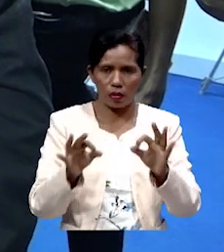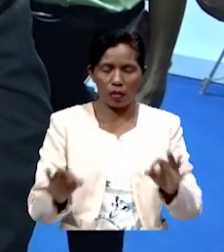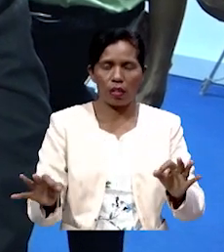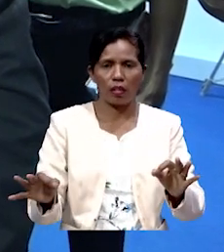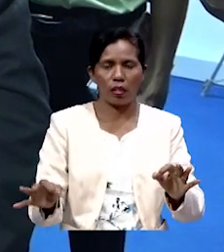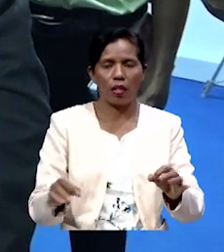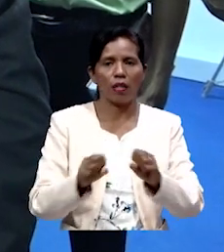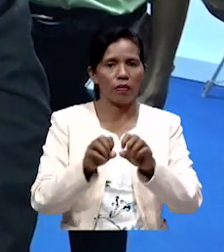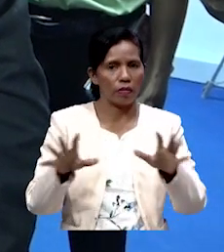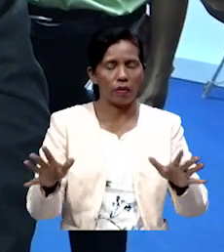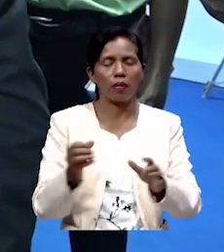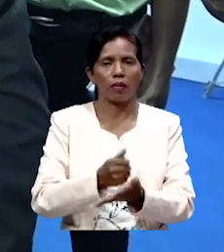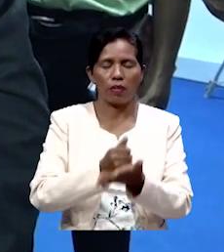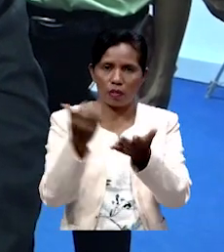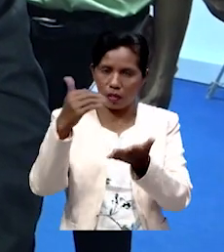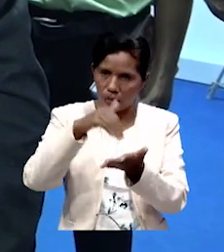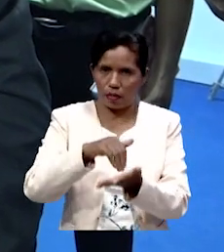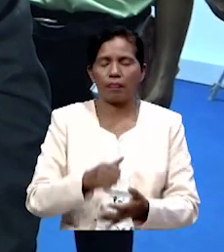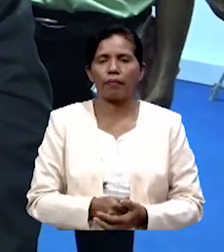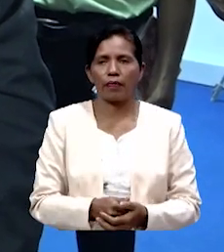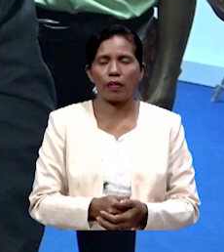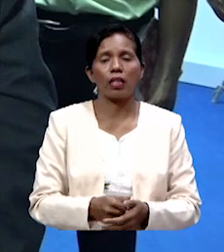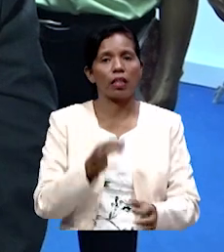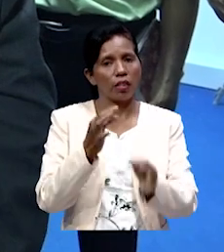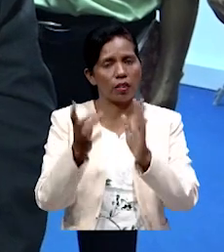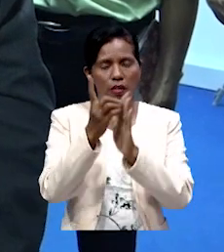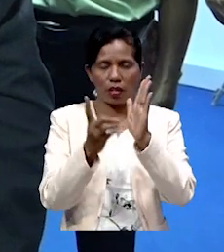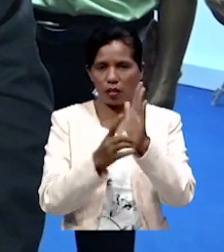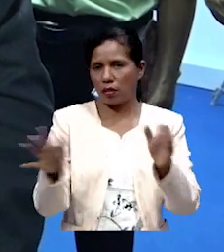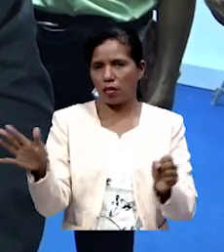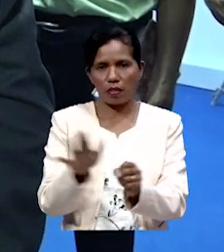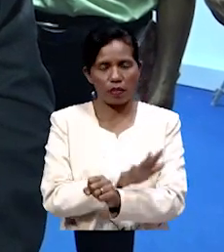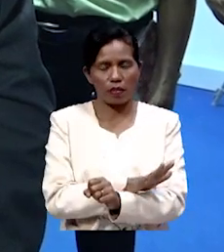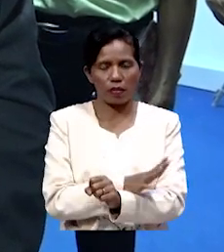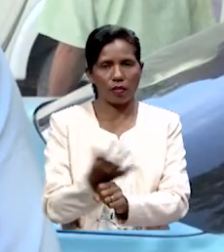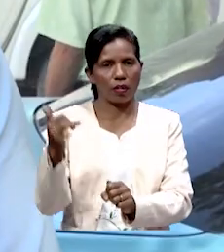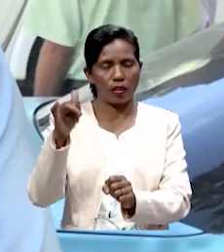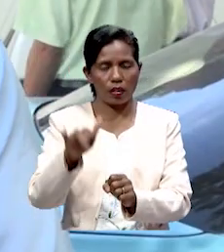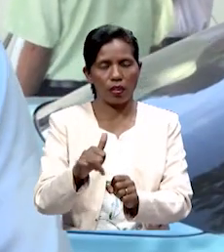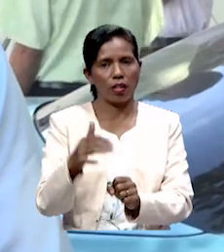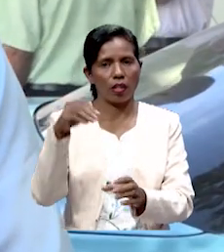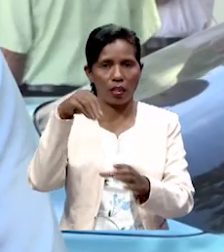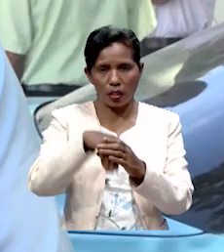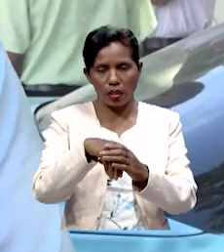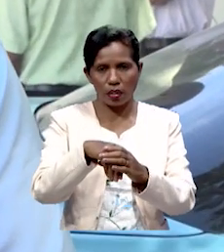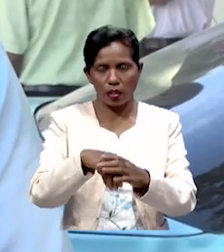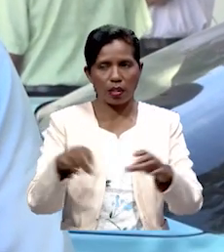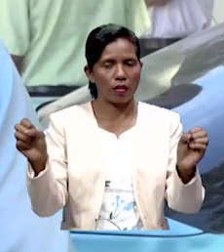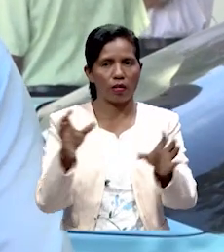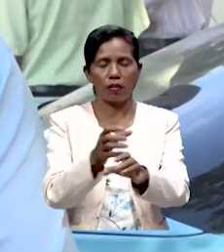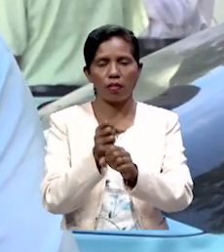bele hal fali atendimento porque quando dados ne maka nakono demais ia server lara maka nia lakoi